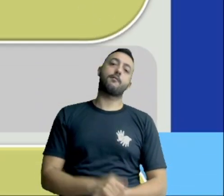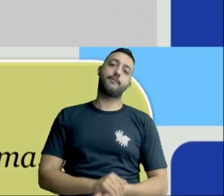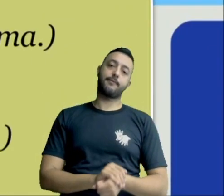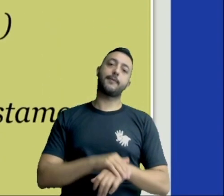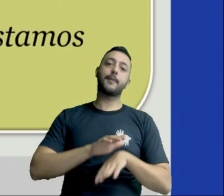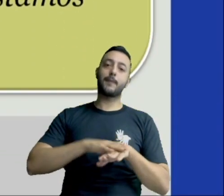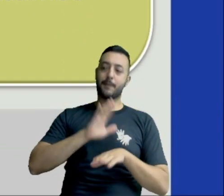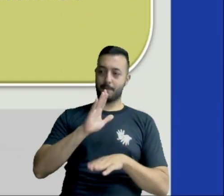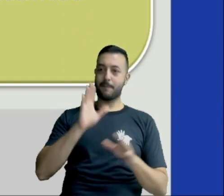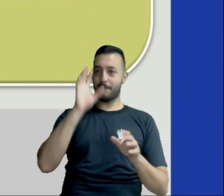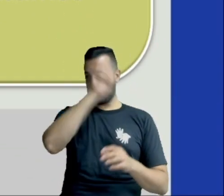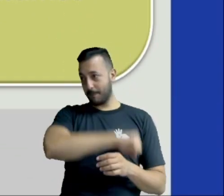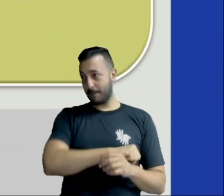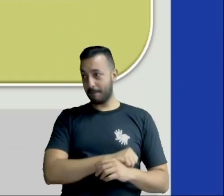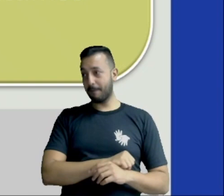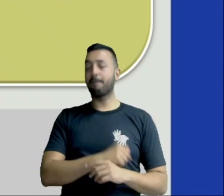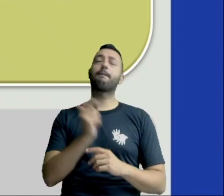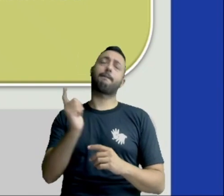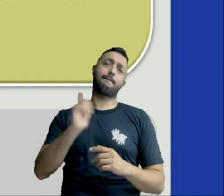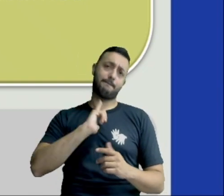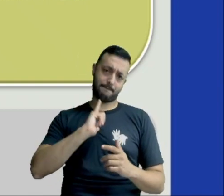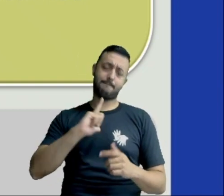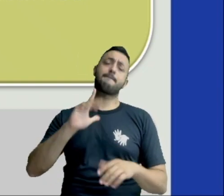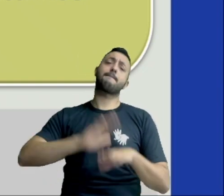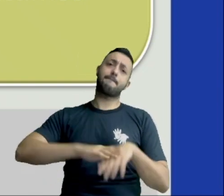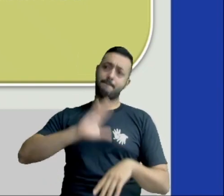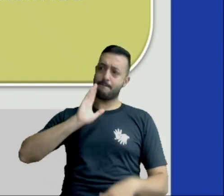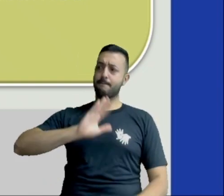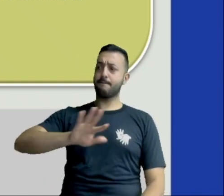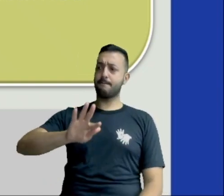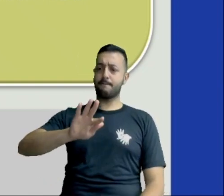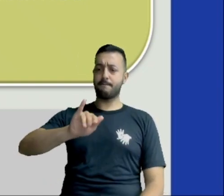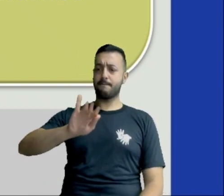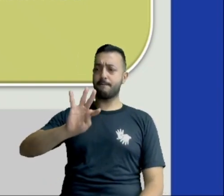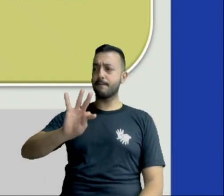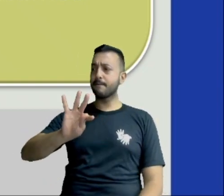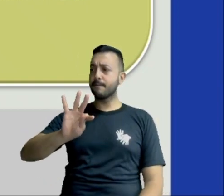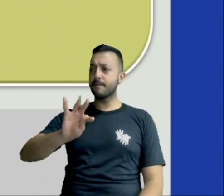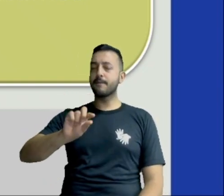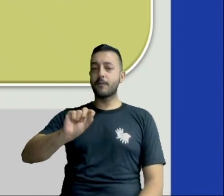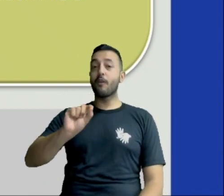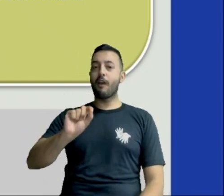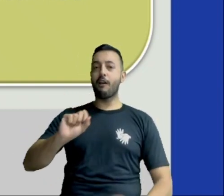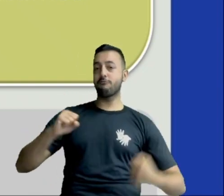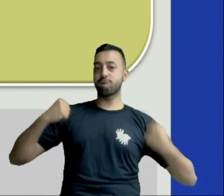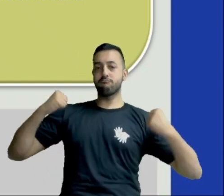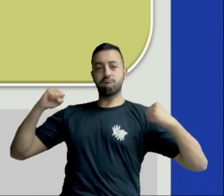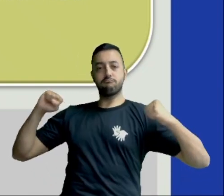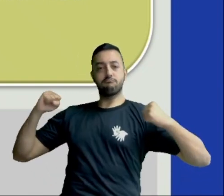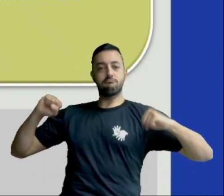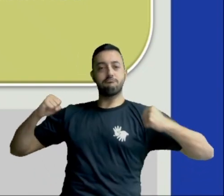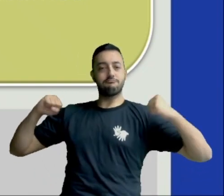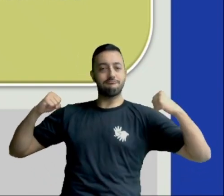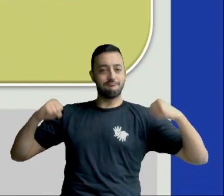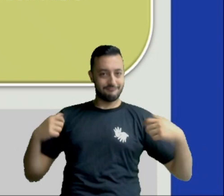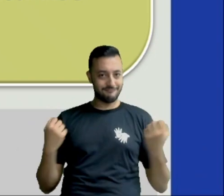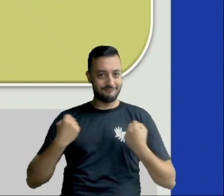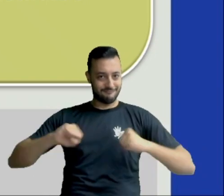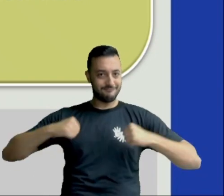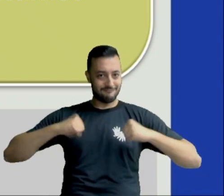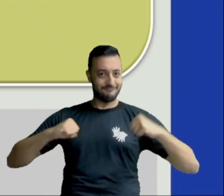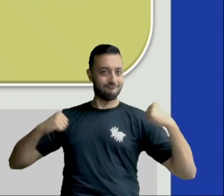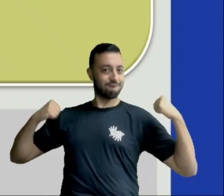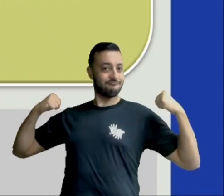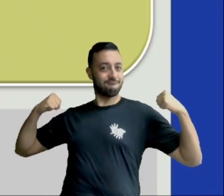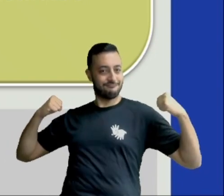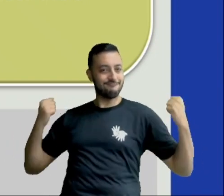pouco? Porque também temos mais. Fit, quer dizer que é em forma, aquela pessoa que está em forma.